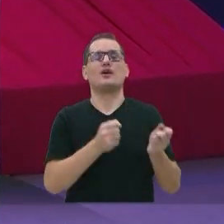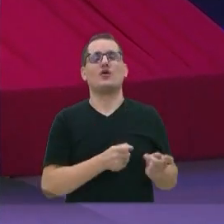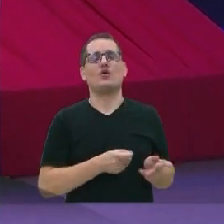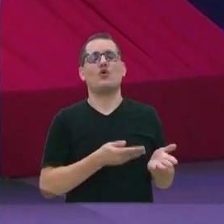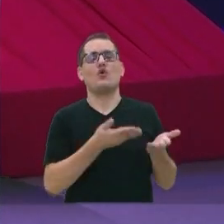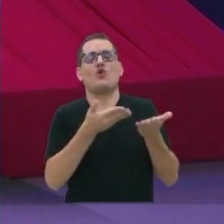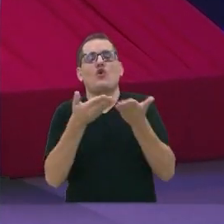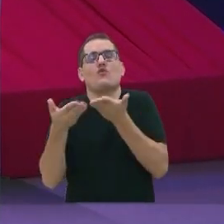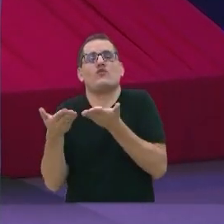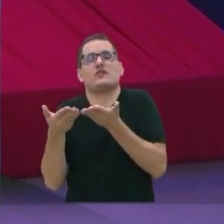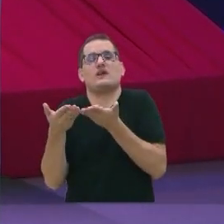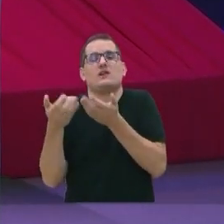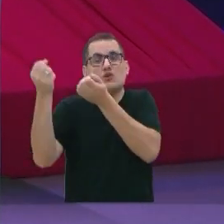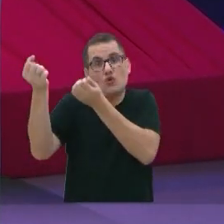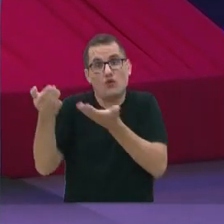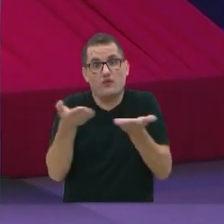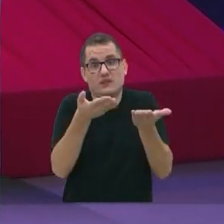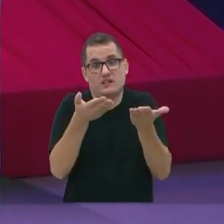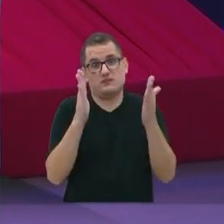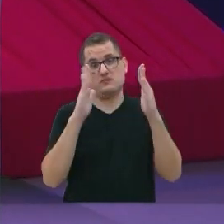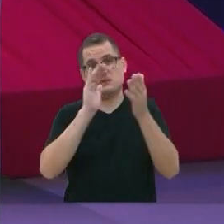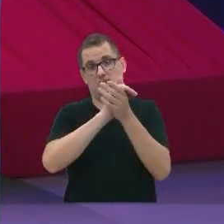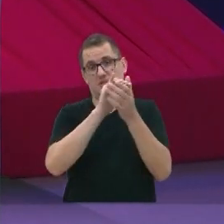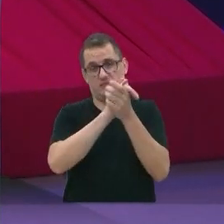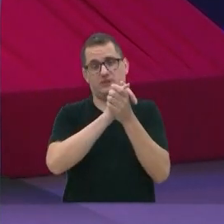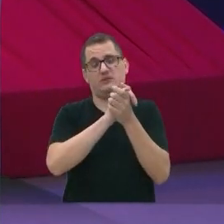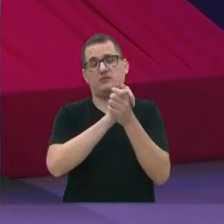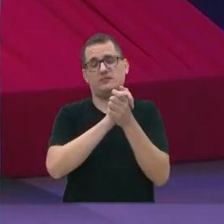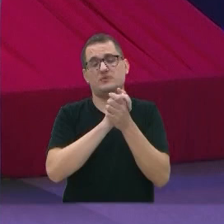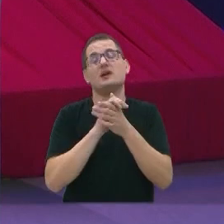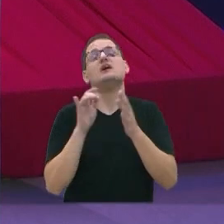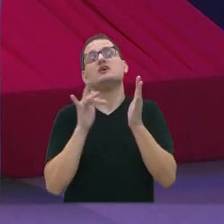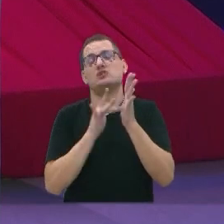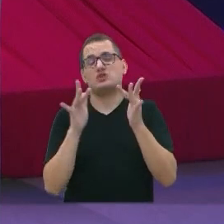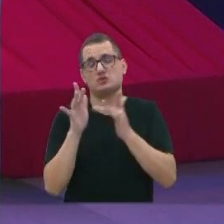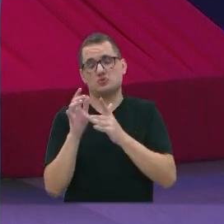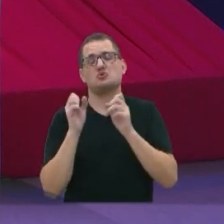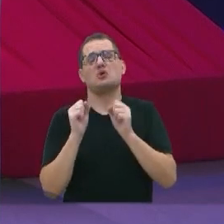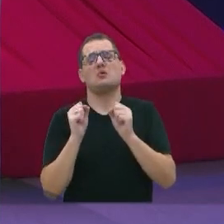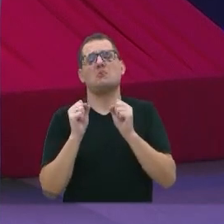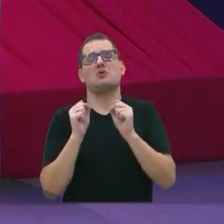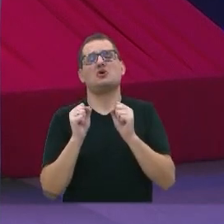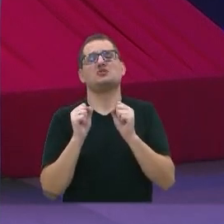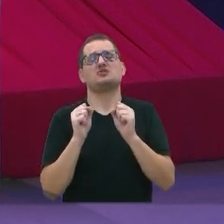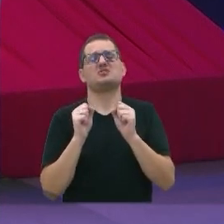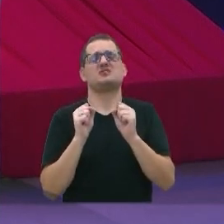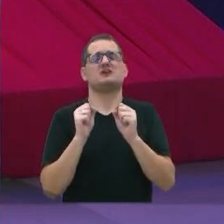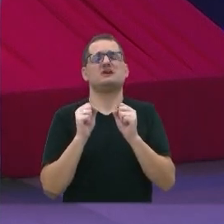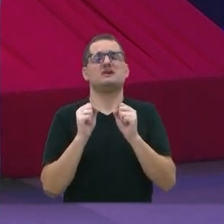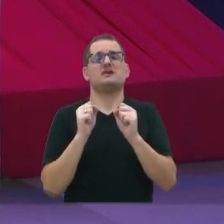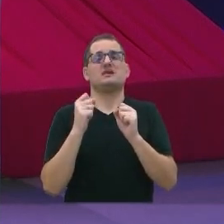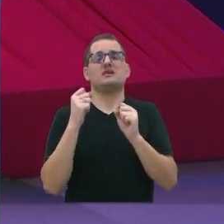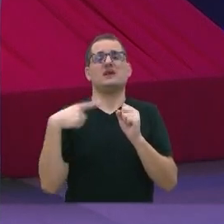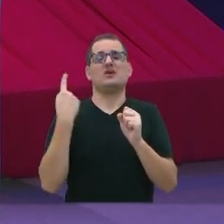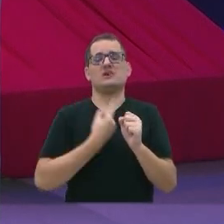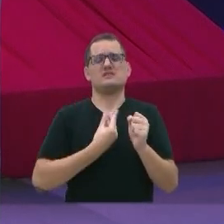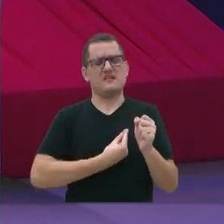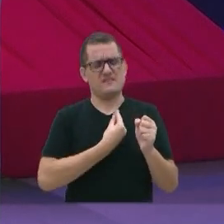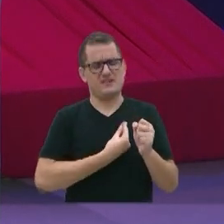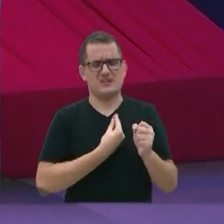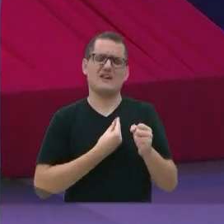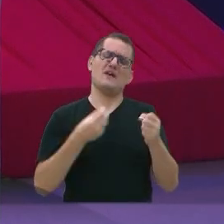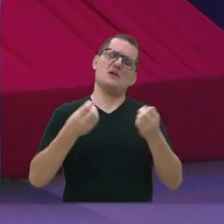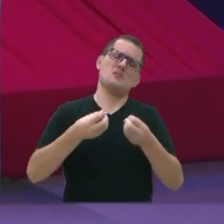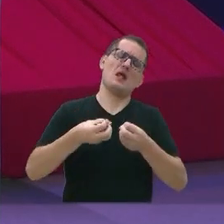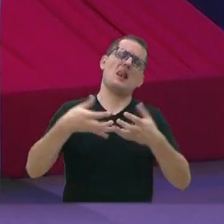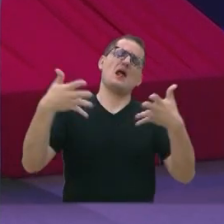Jesus poderá fazer milagres verdadeiros, curas necessárias na nossa vida,